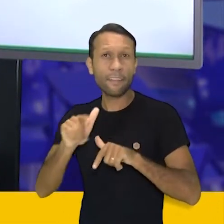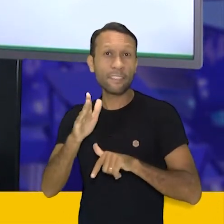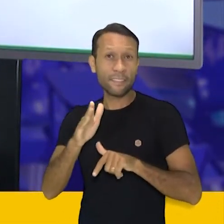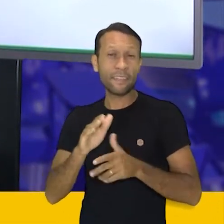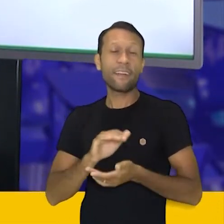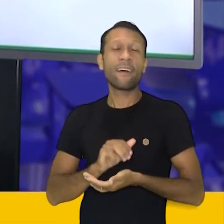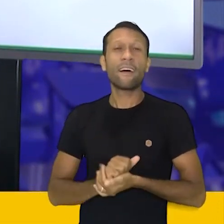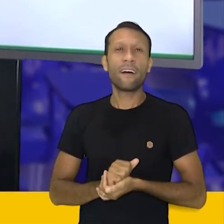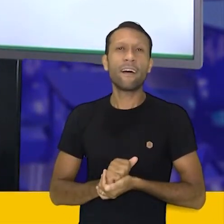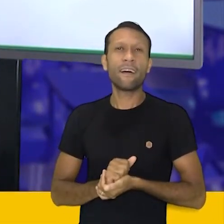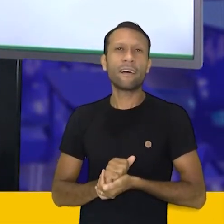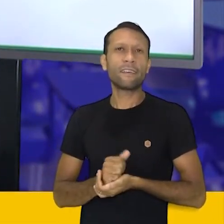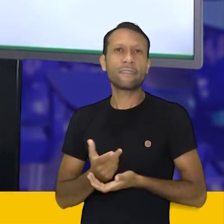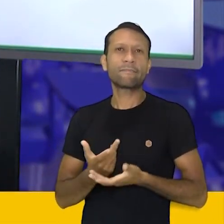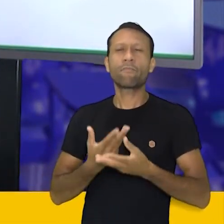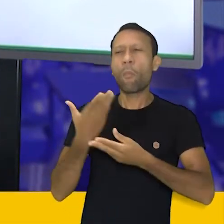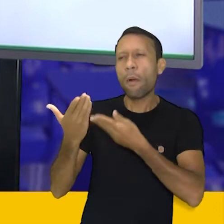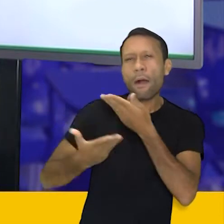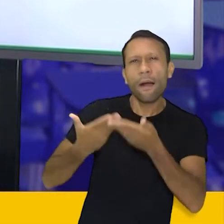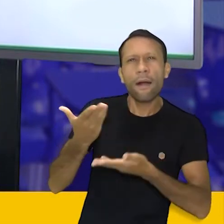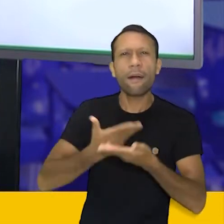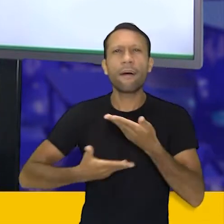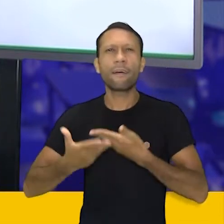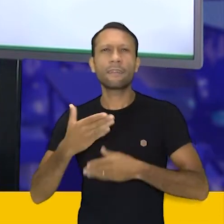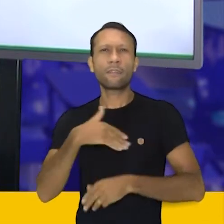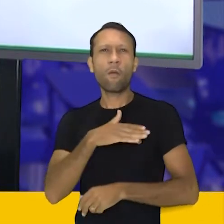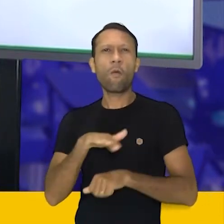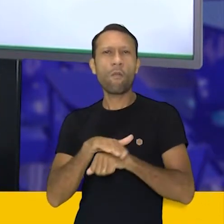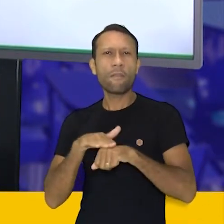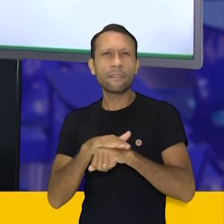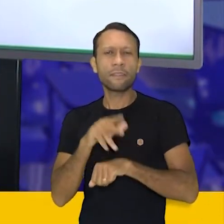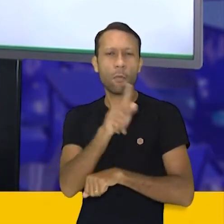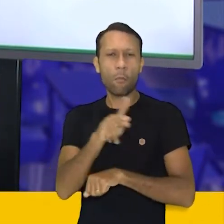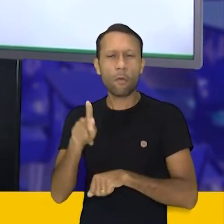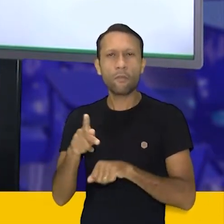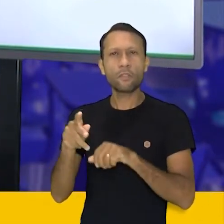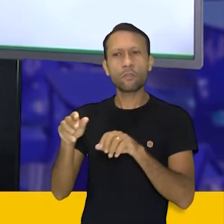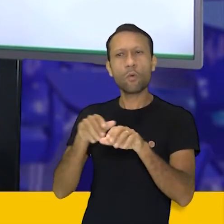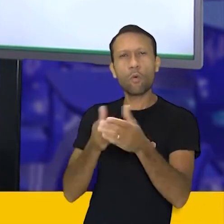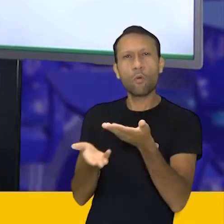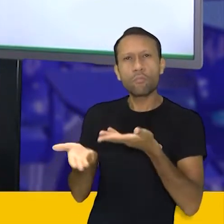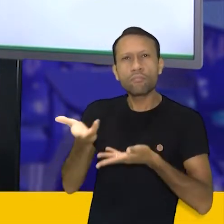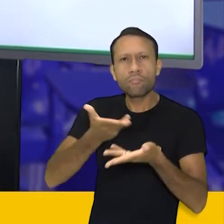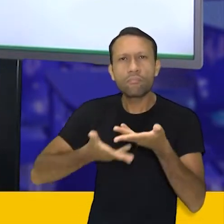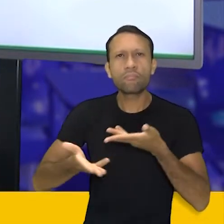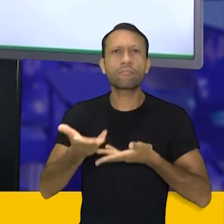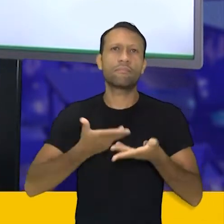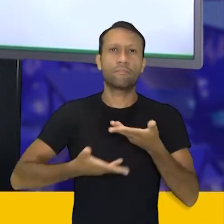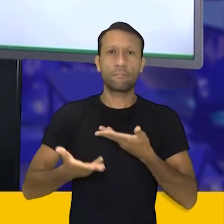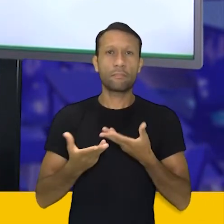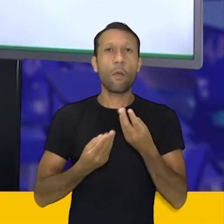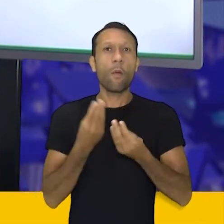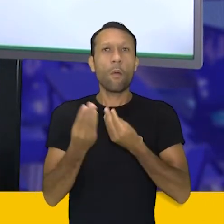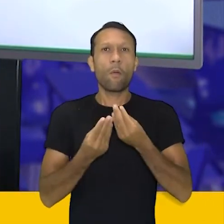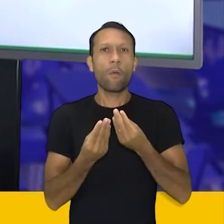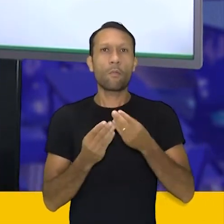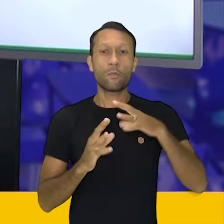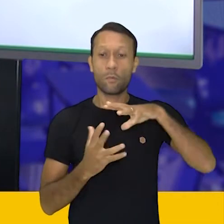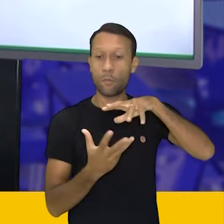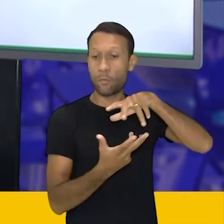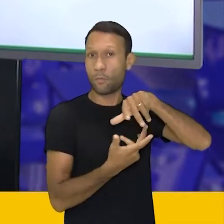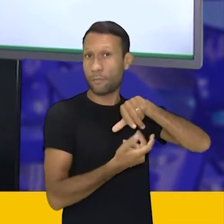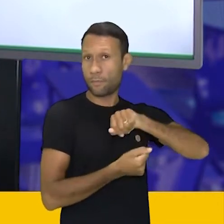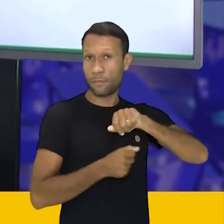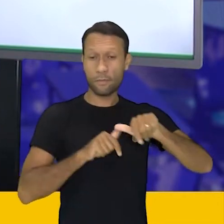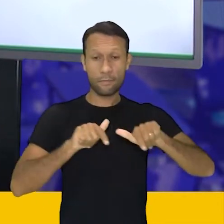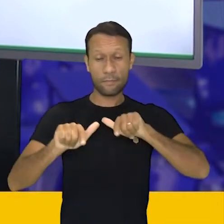de eletiva. Tem alguns momentos que a gente discute, em linhas gerais, essa temática. Então, nós estamos trazendo também como uma